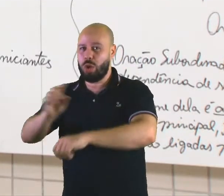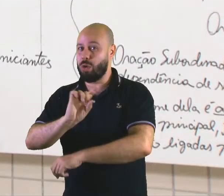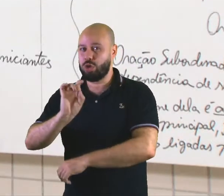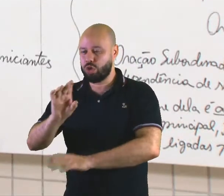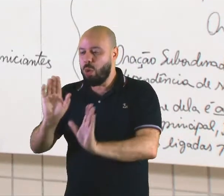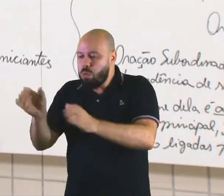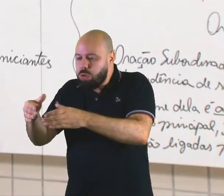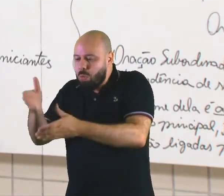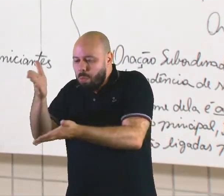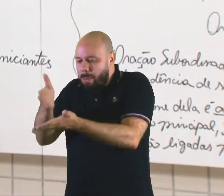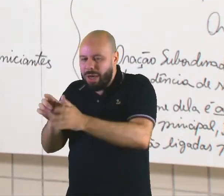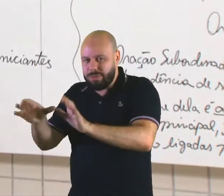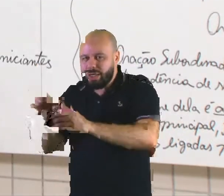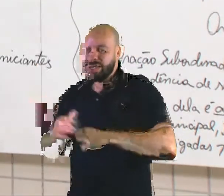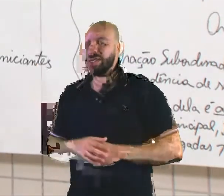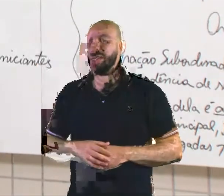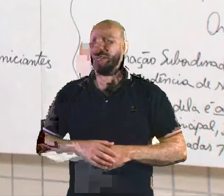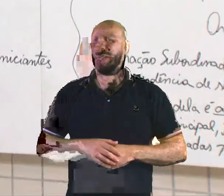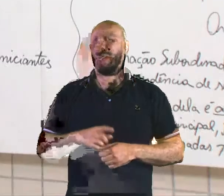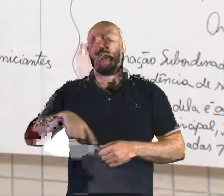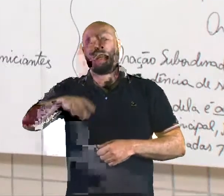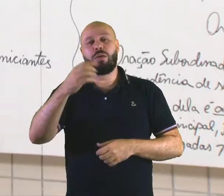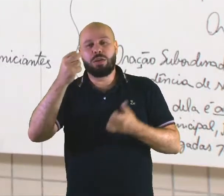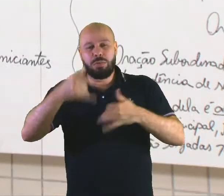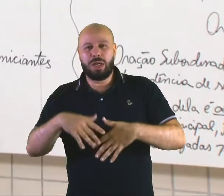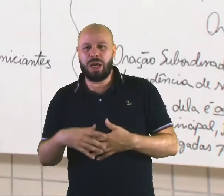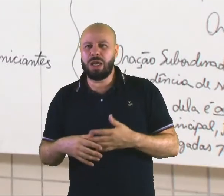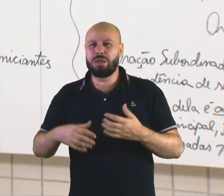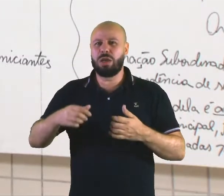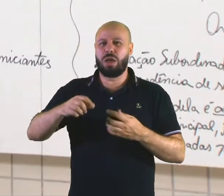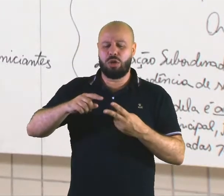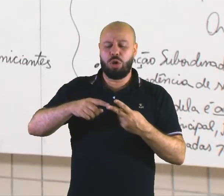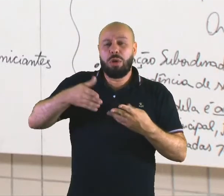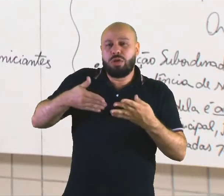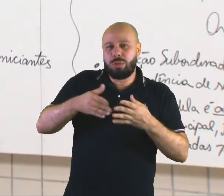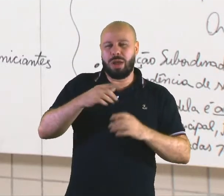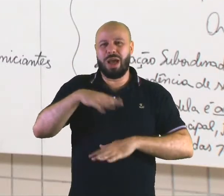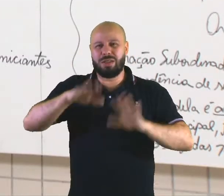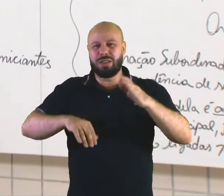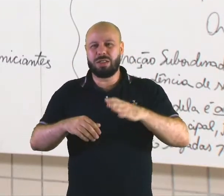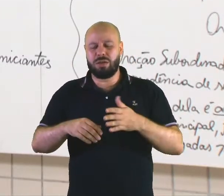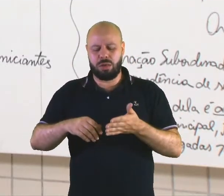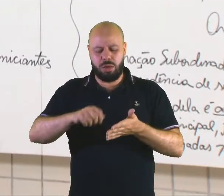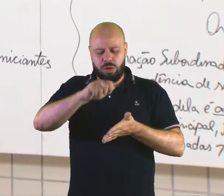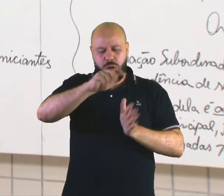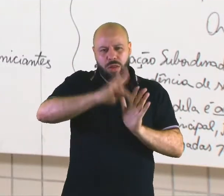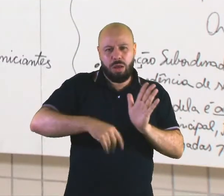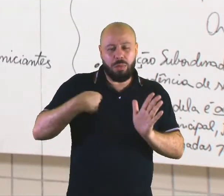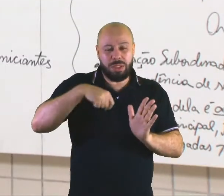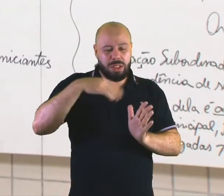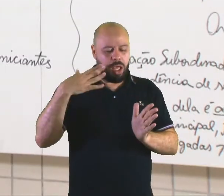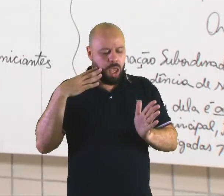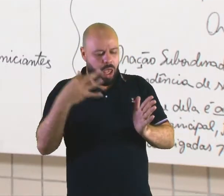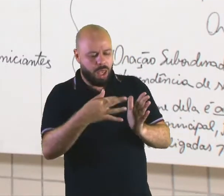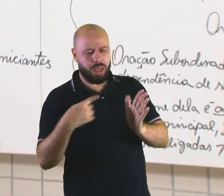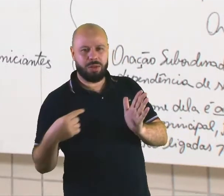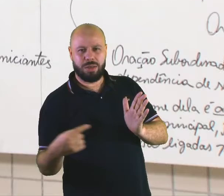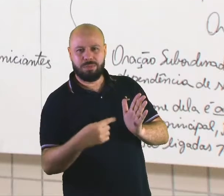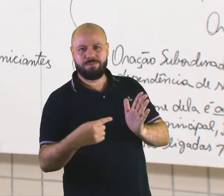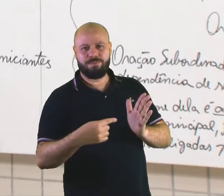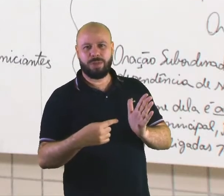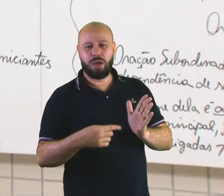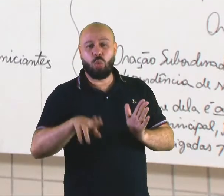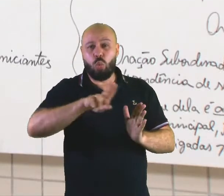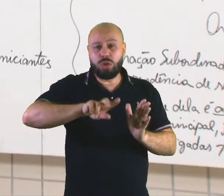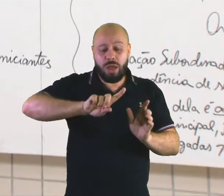isso, estudante, quando vocês estão escrevendo algum texto, produzindo algum texto, vocês devem prestar bastante atenção no